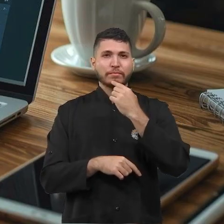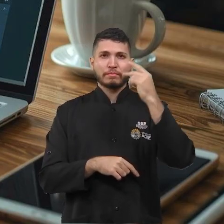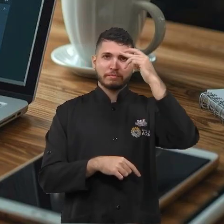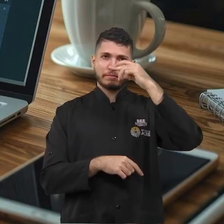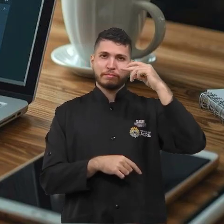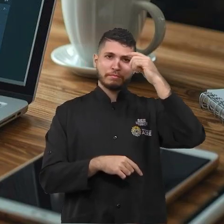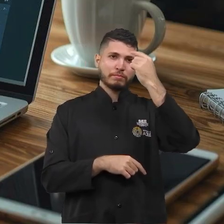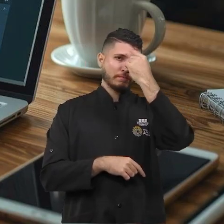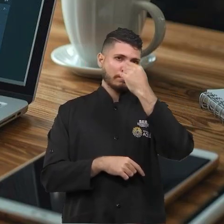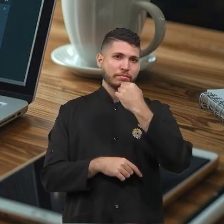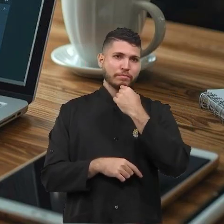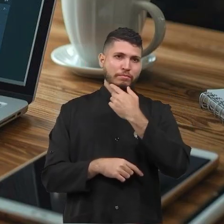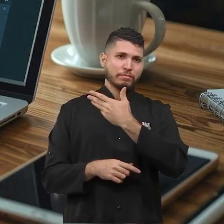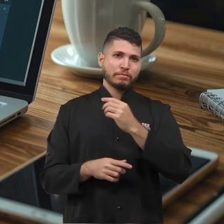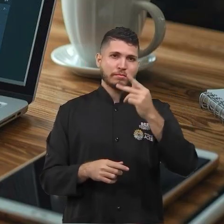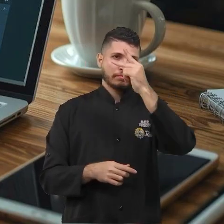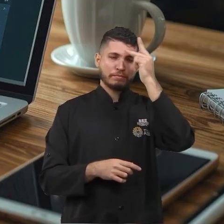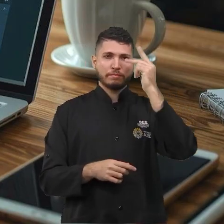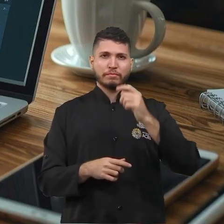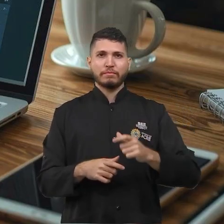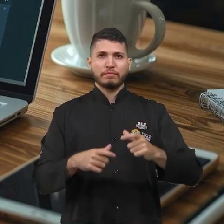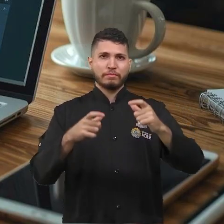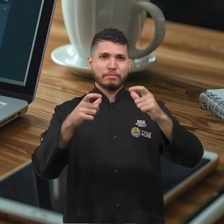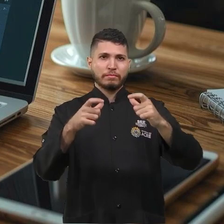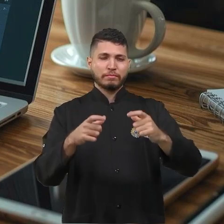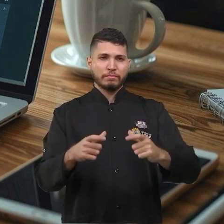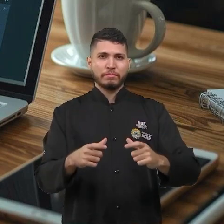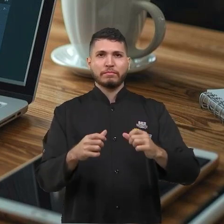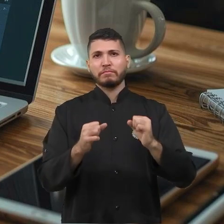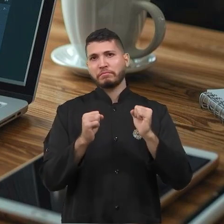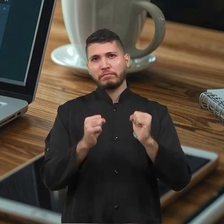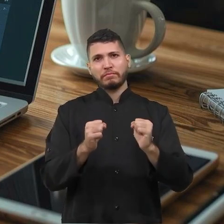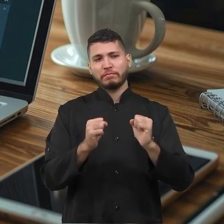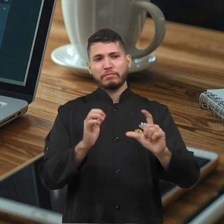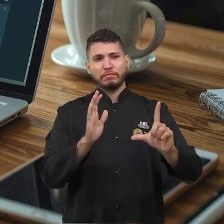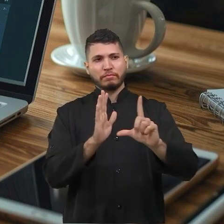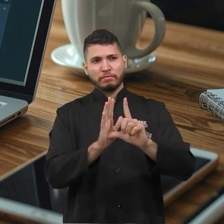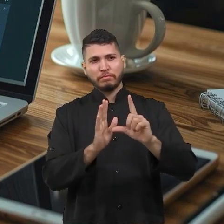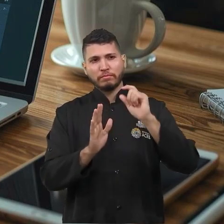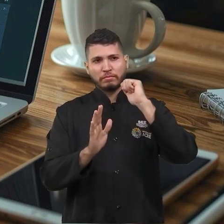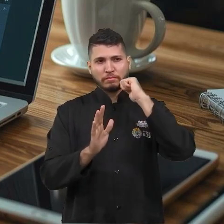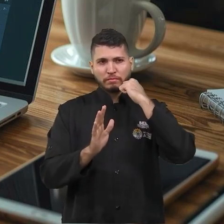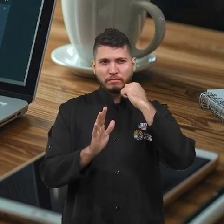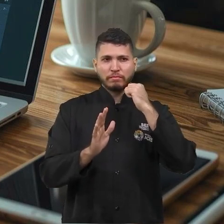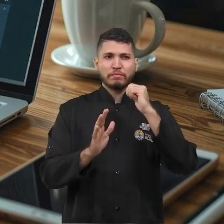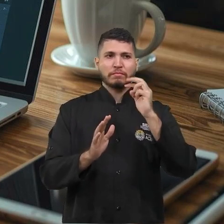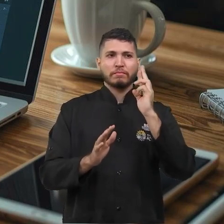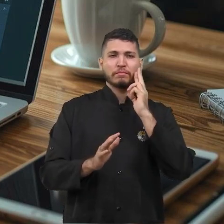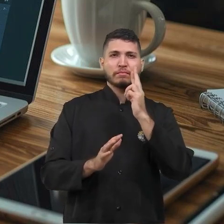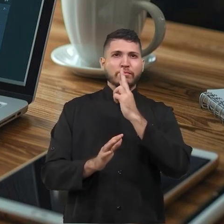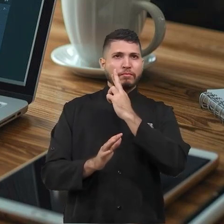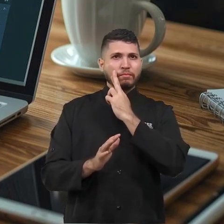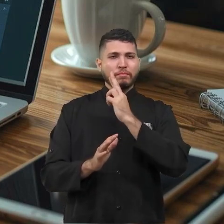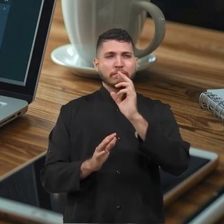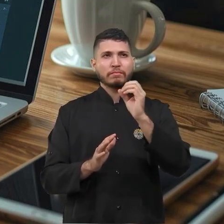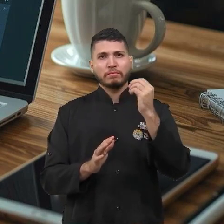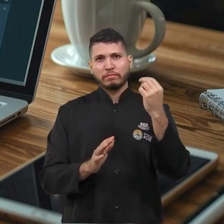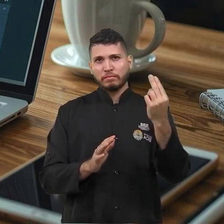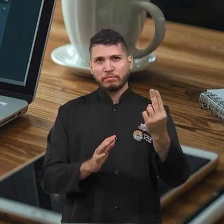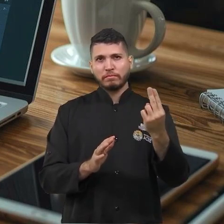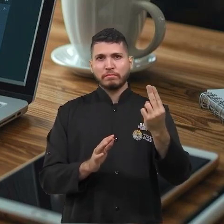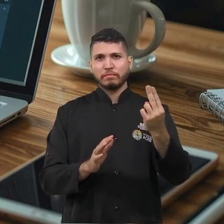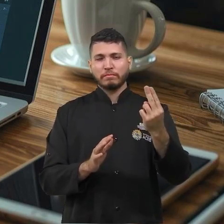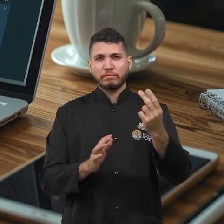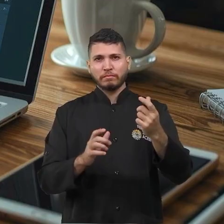em um ambiente, poderia ser uma padaria, poderia ser um restaurante ou poderia simplesmente ser